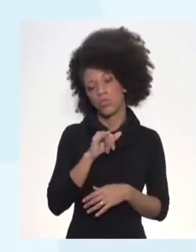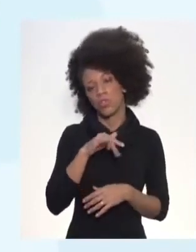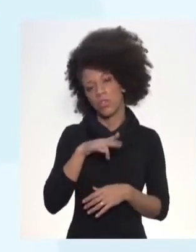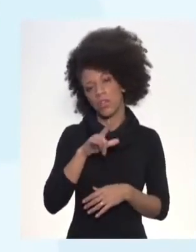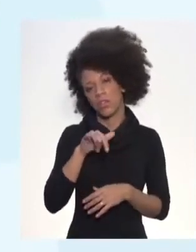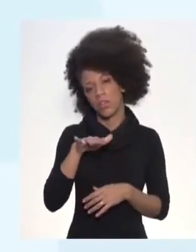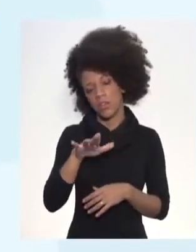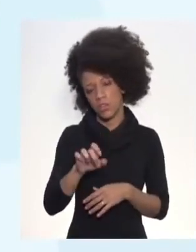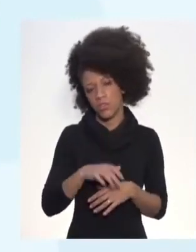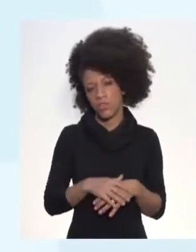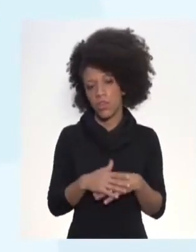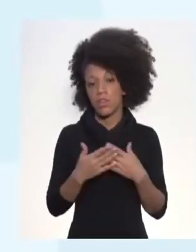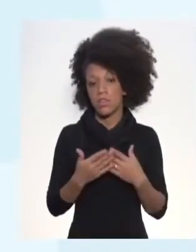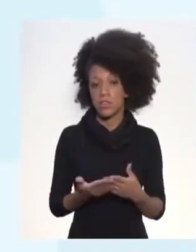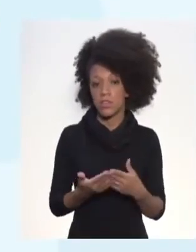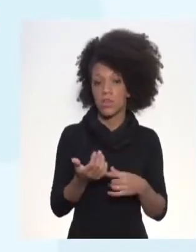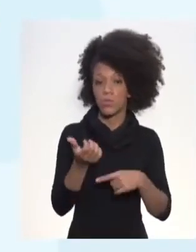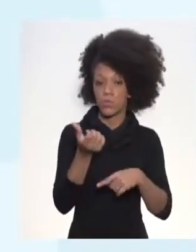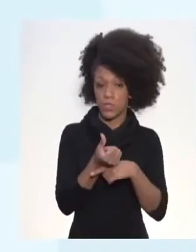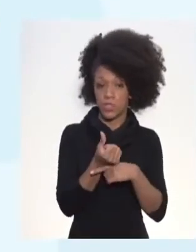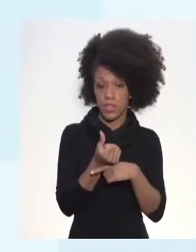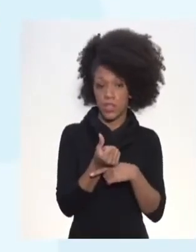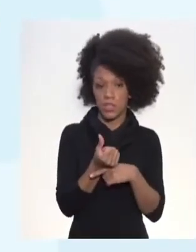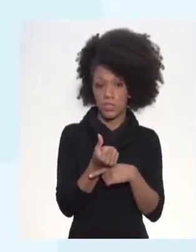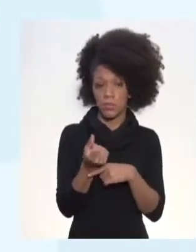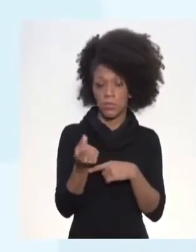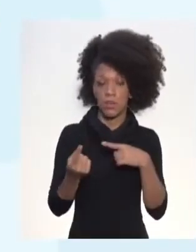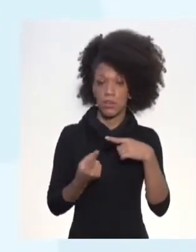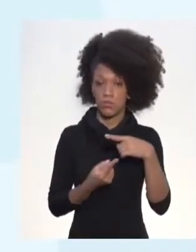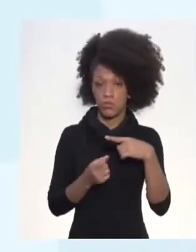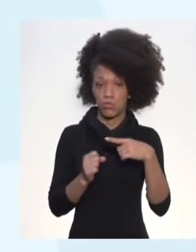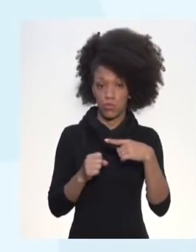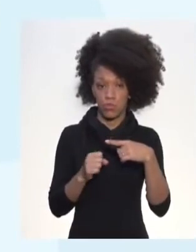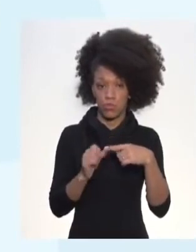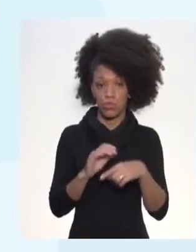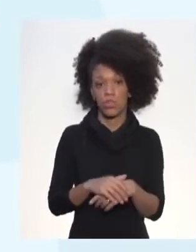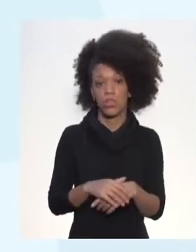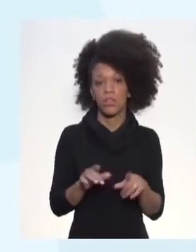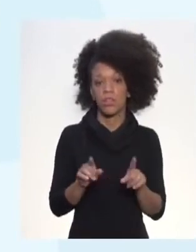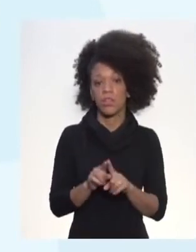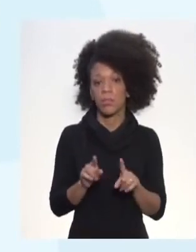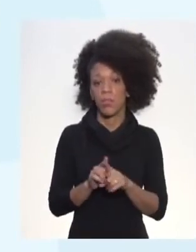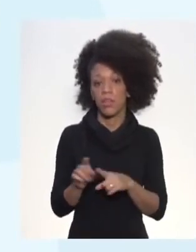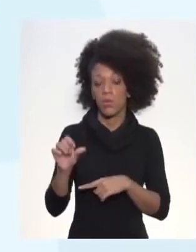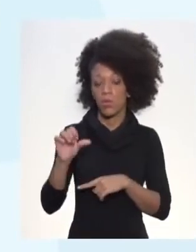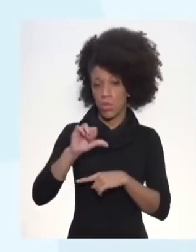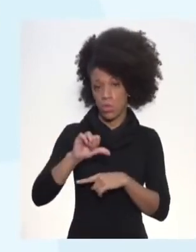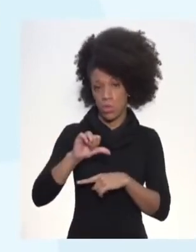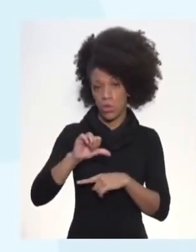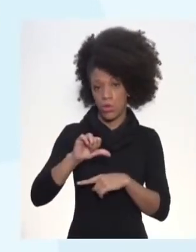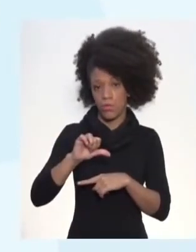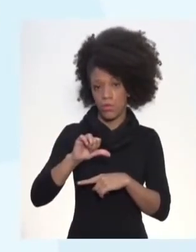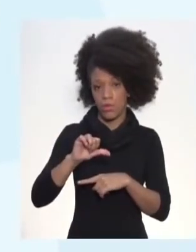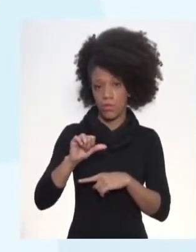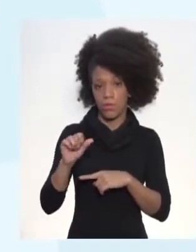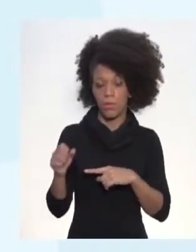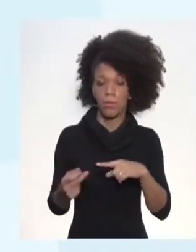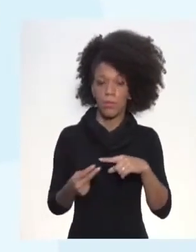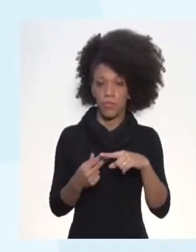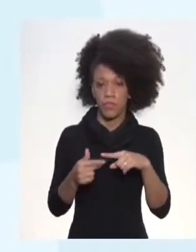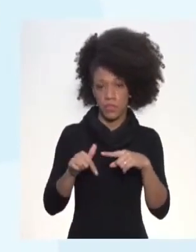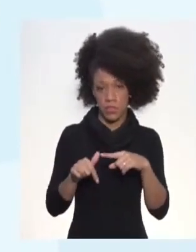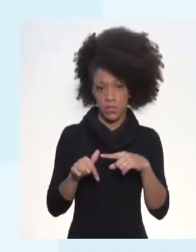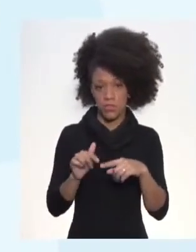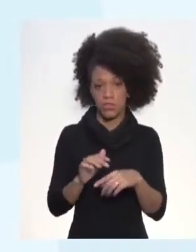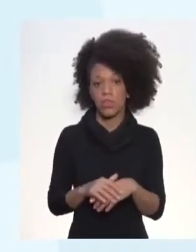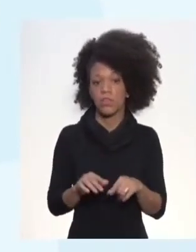Assim como o 6 estaria para o 18, assim como o 9 estaria para o